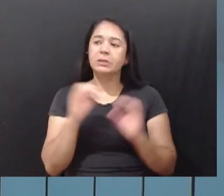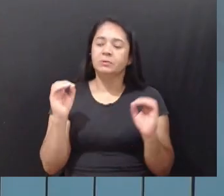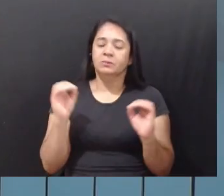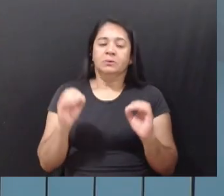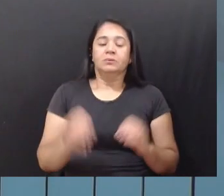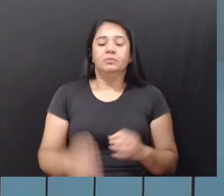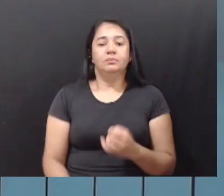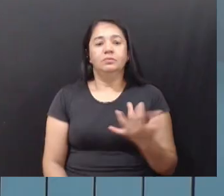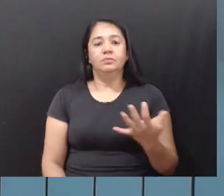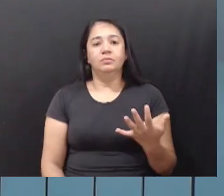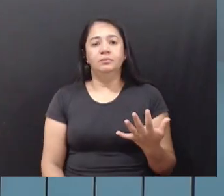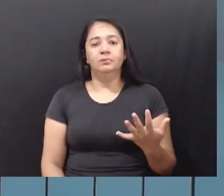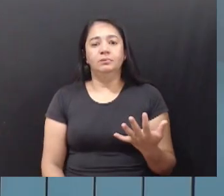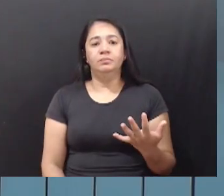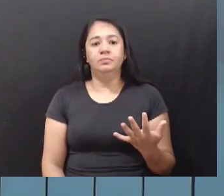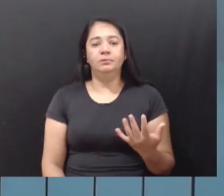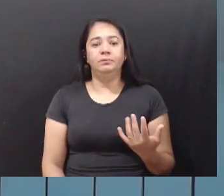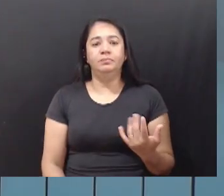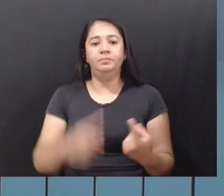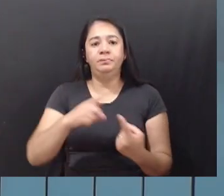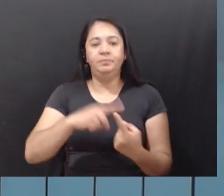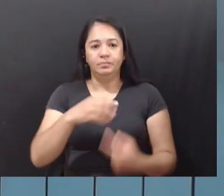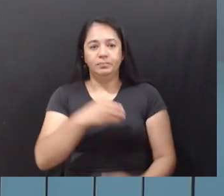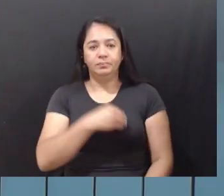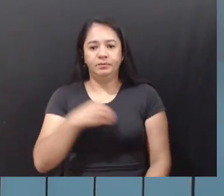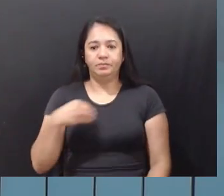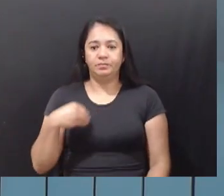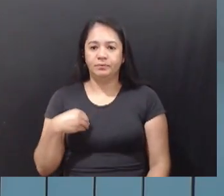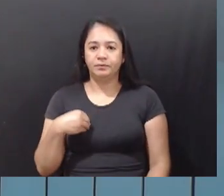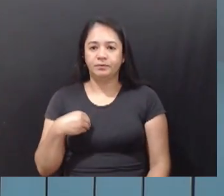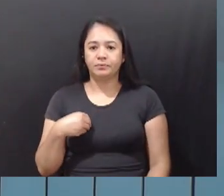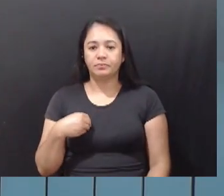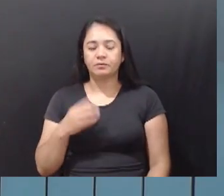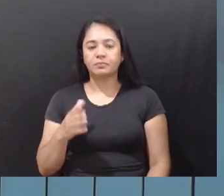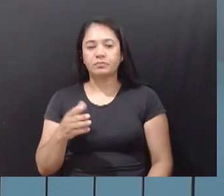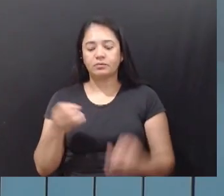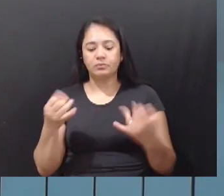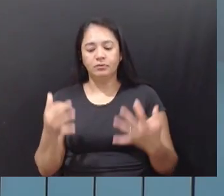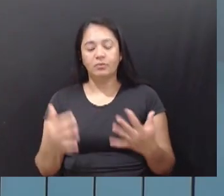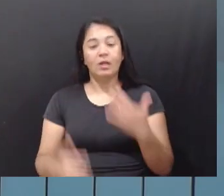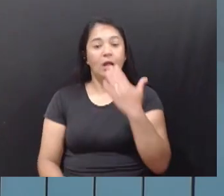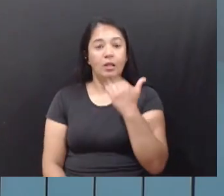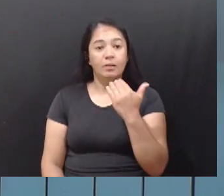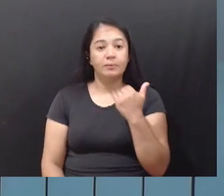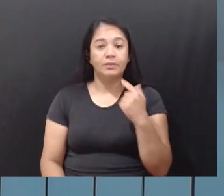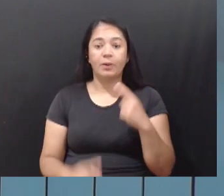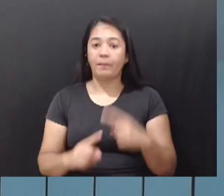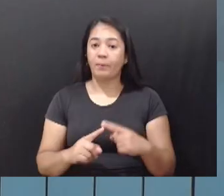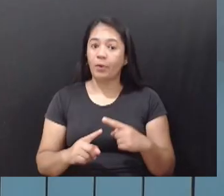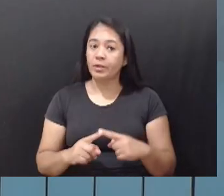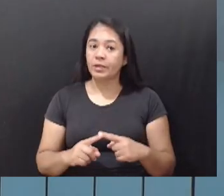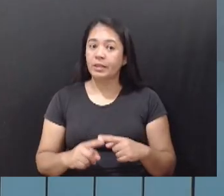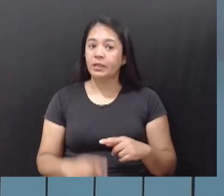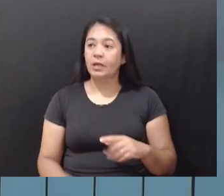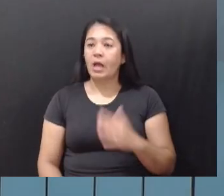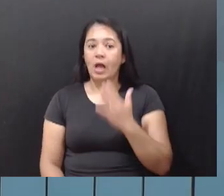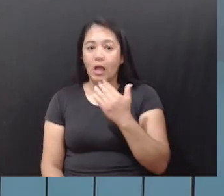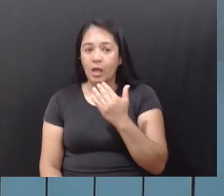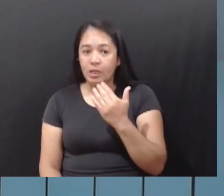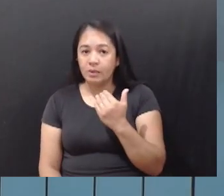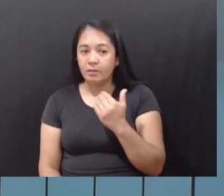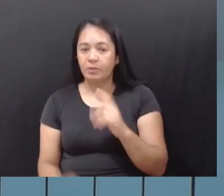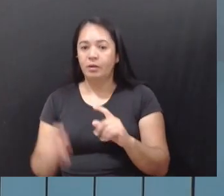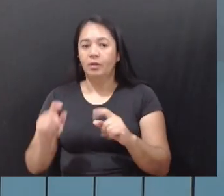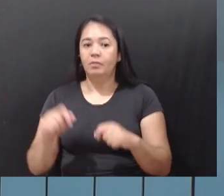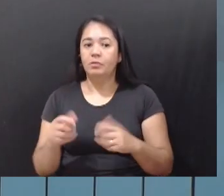pessoas são assintomáticas, né? E quais seriam esses exames? E também falando sobre a alimentação, porque